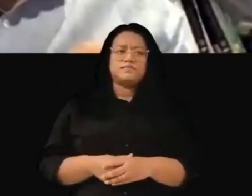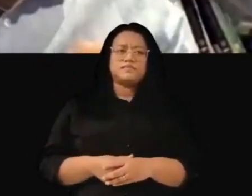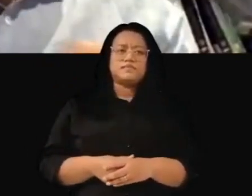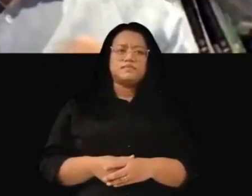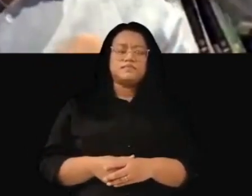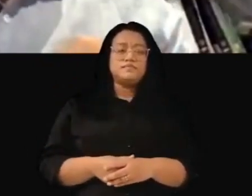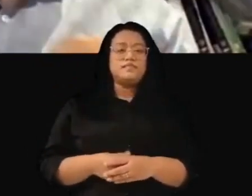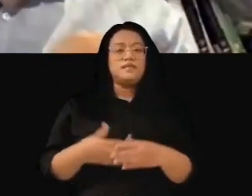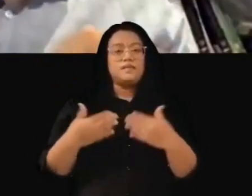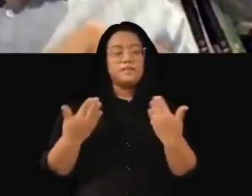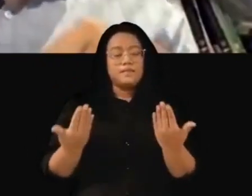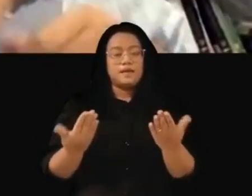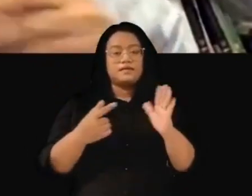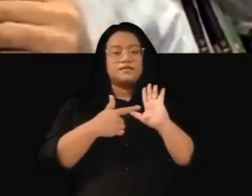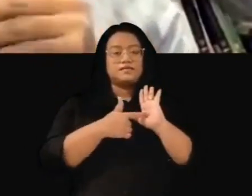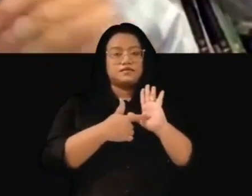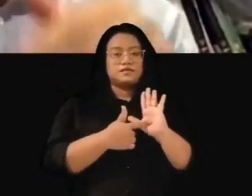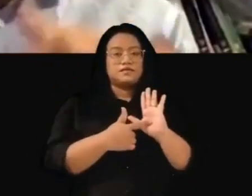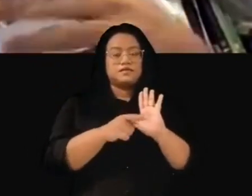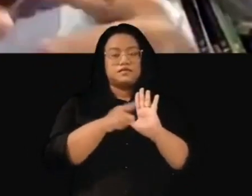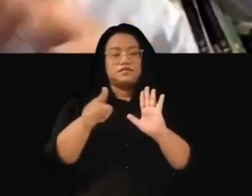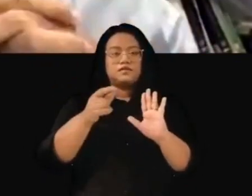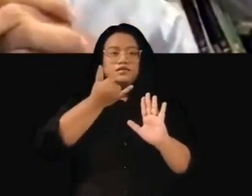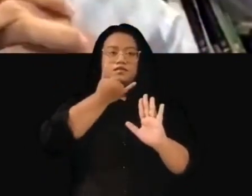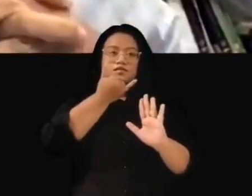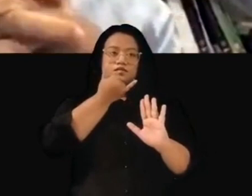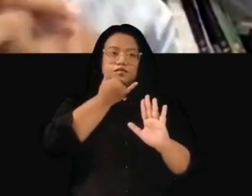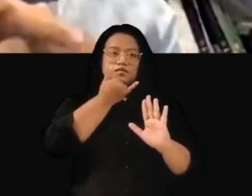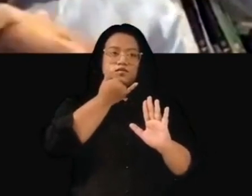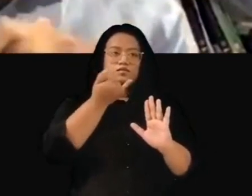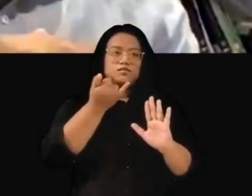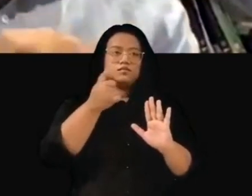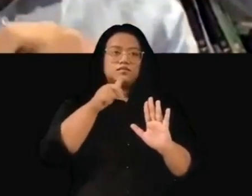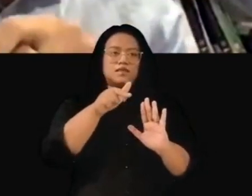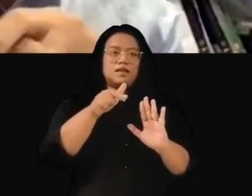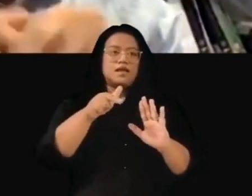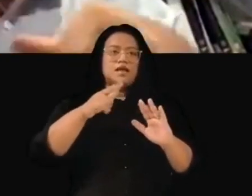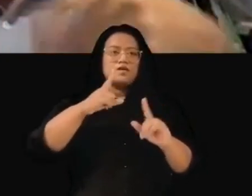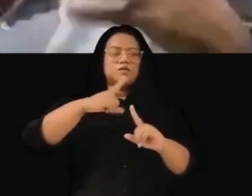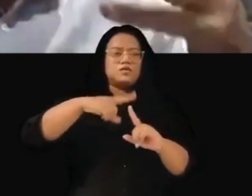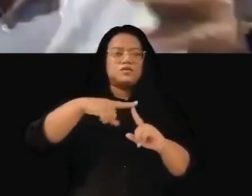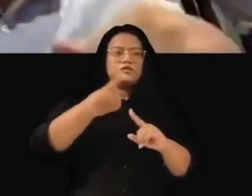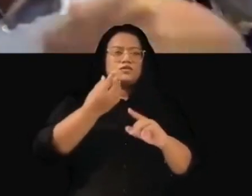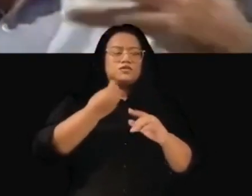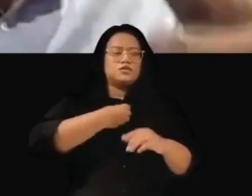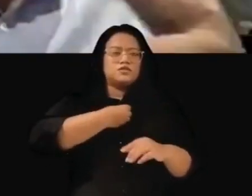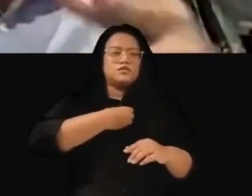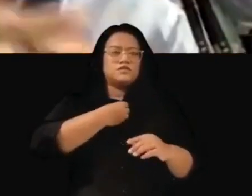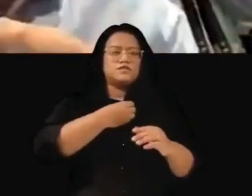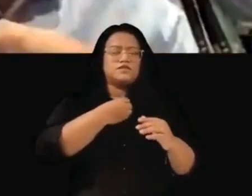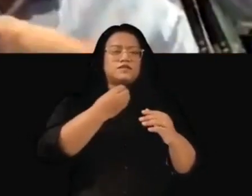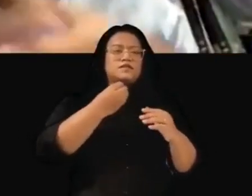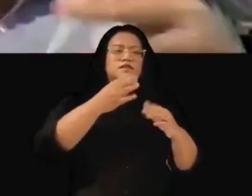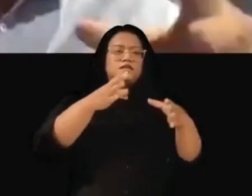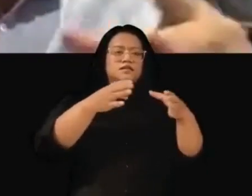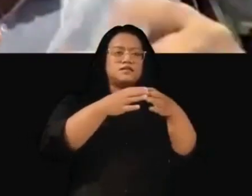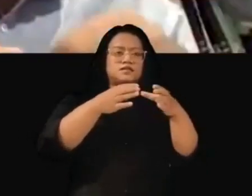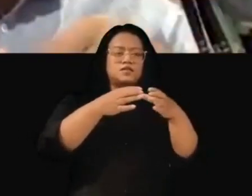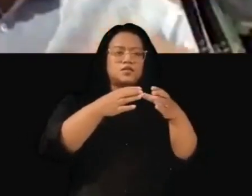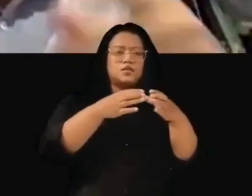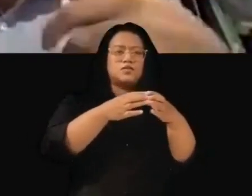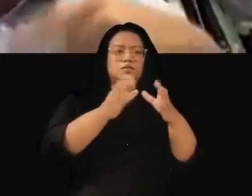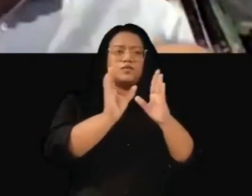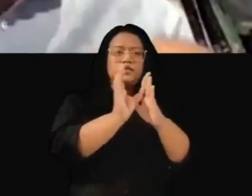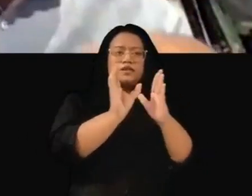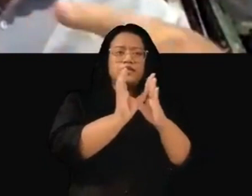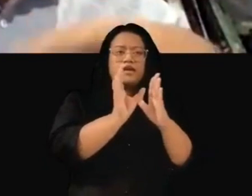mas vou dizer a vocês que, desculpe, o estilo de vida das comunidades originárias, que estão aí há séculos, né, nessa